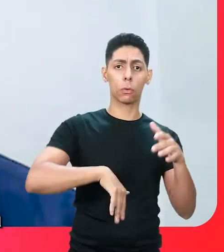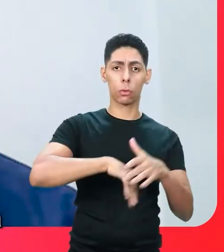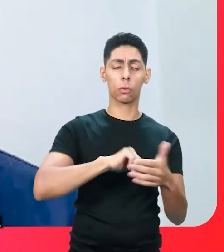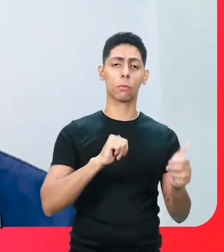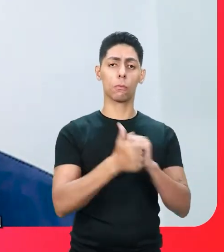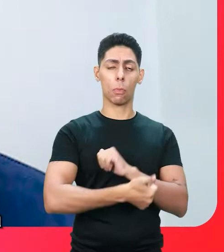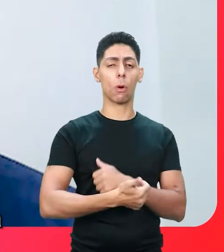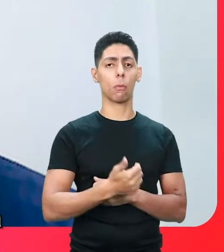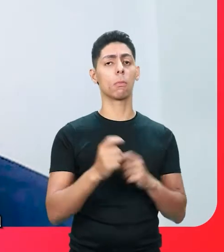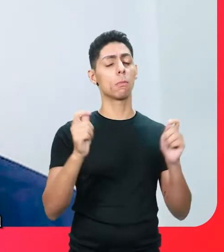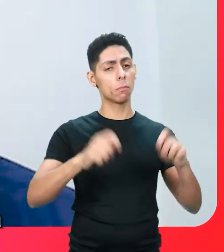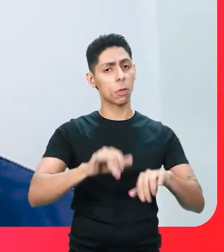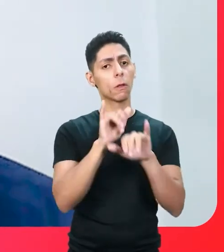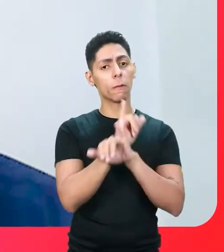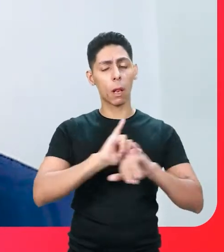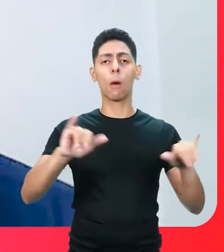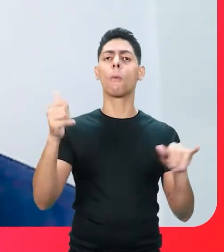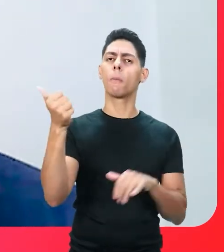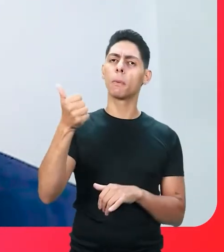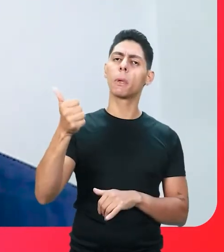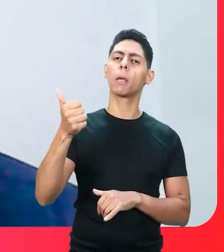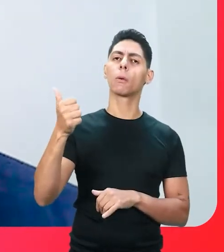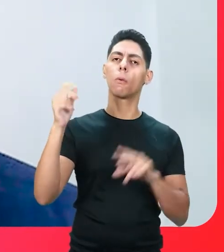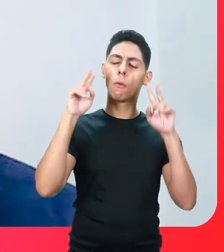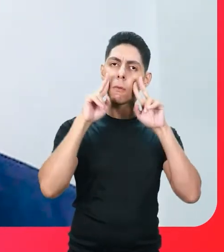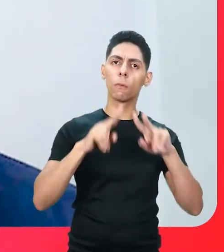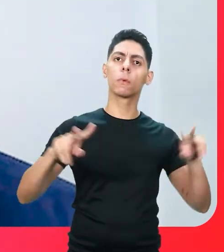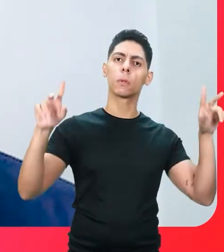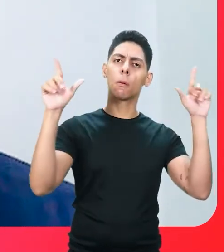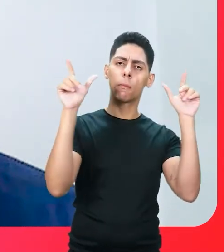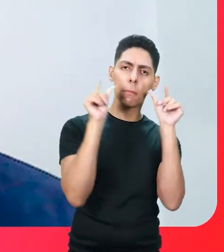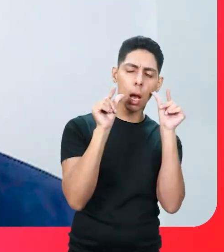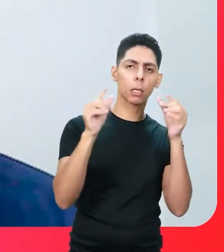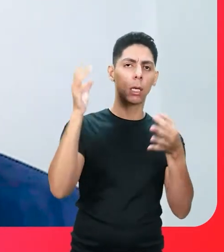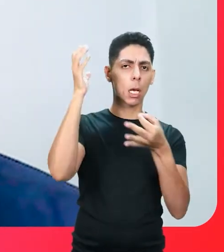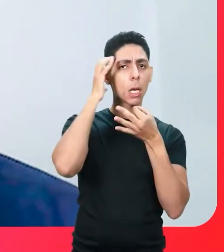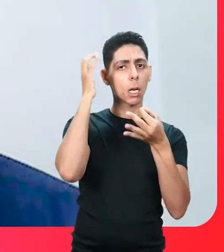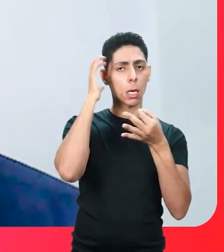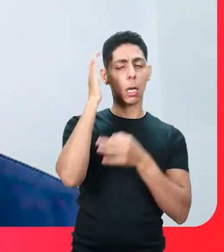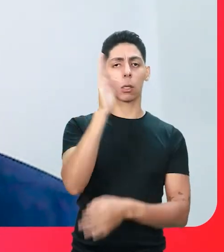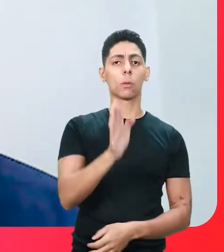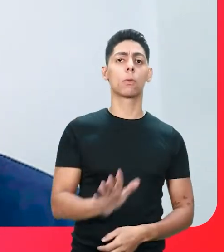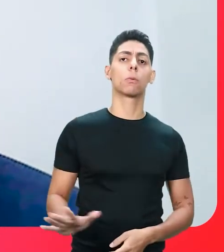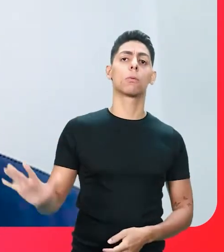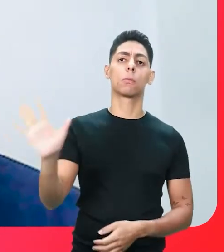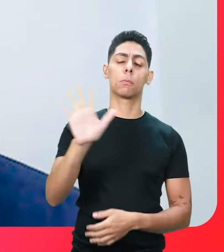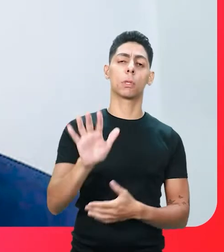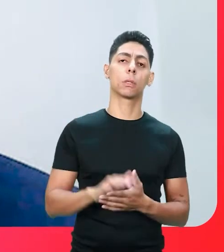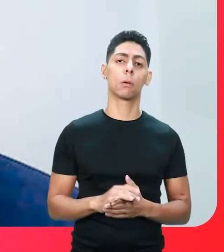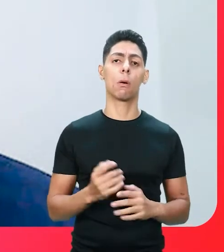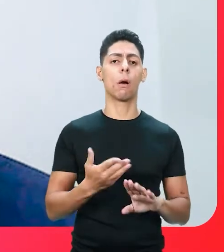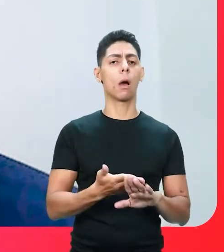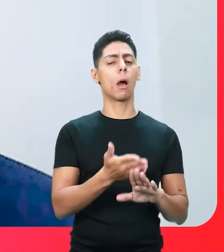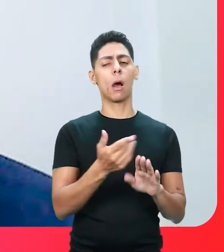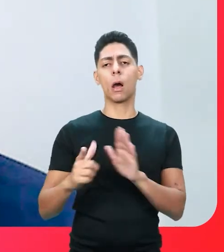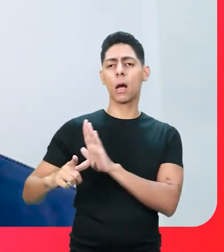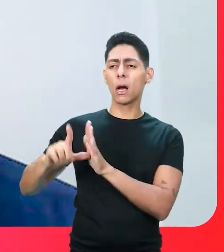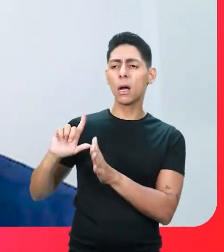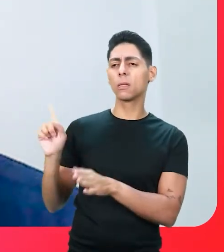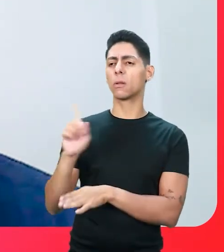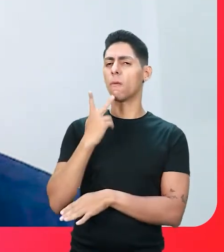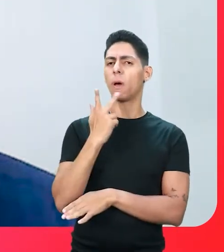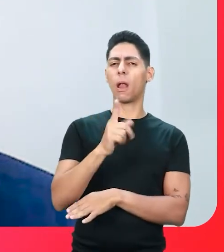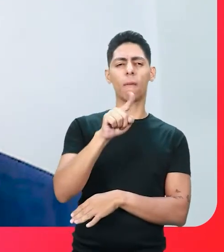primeiro repórter de futebol com baixa visão em emissora de rádio no Brasil. Porque eu antes não afirmava, Antônio, porque o Brasil é tão